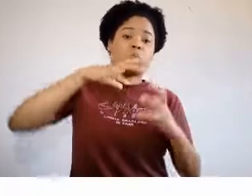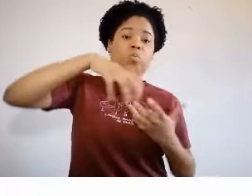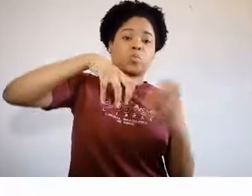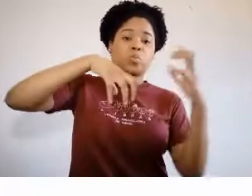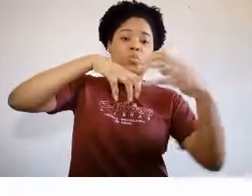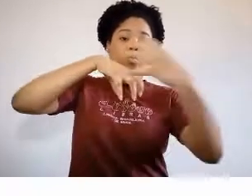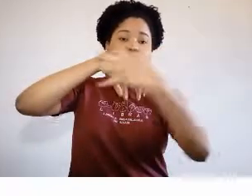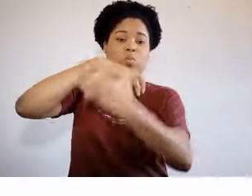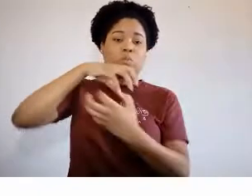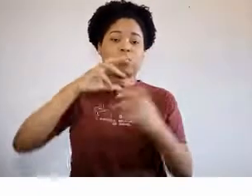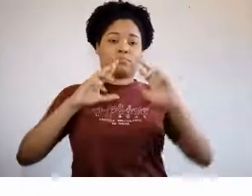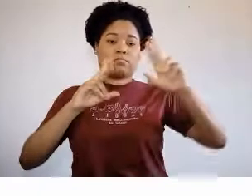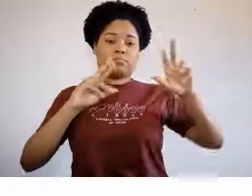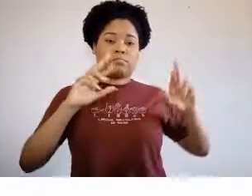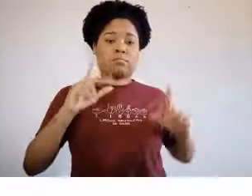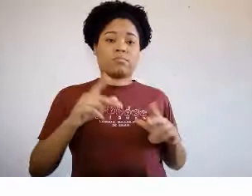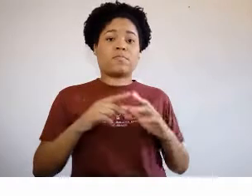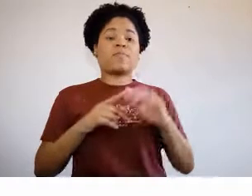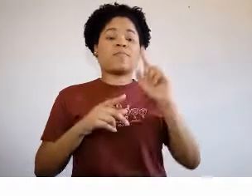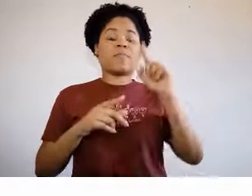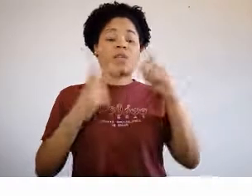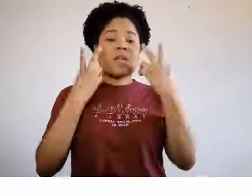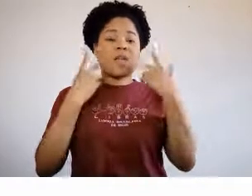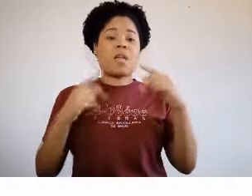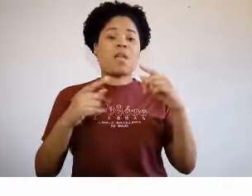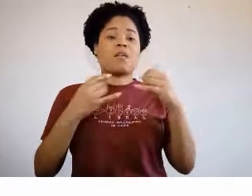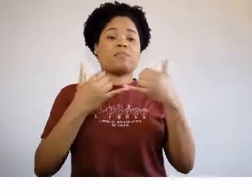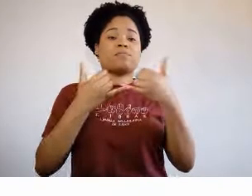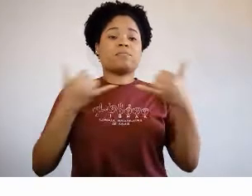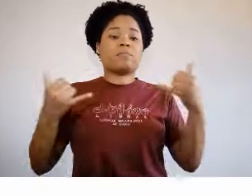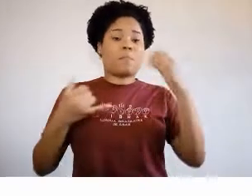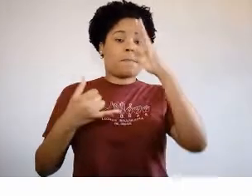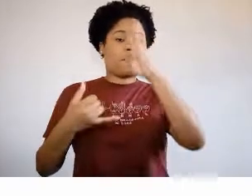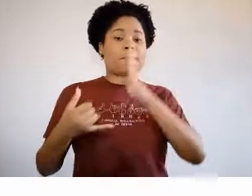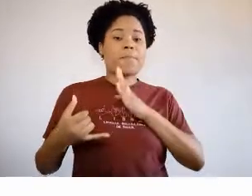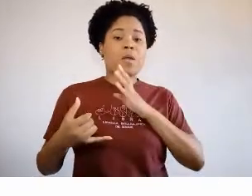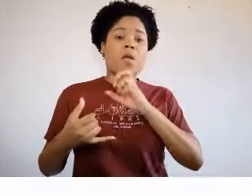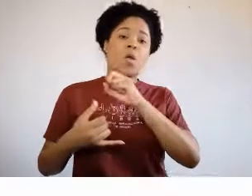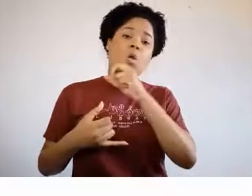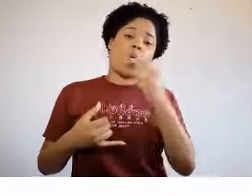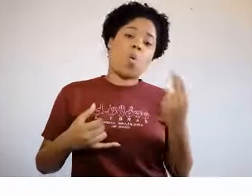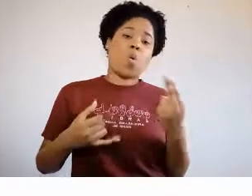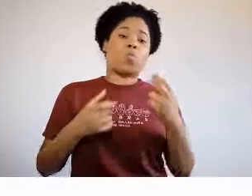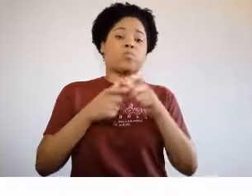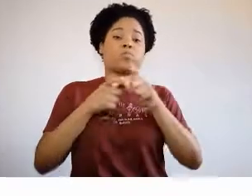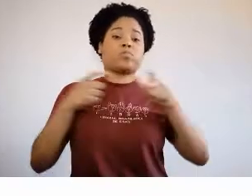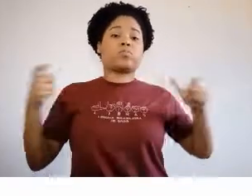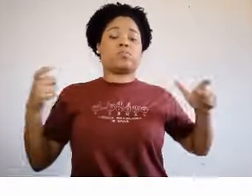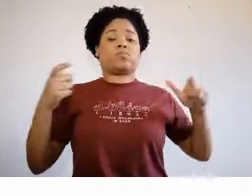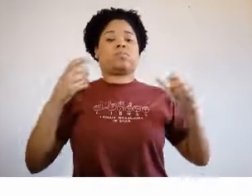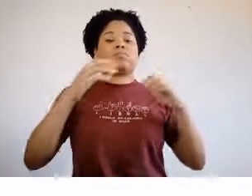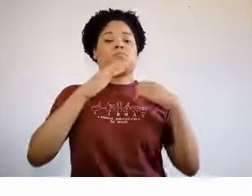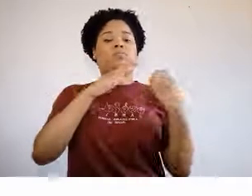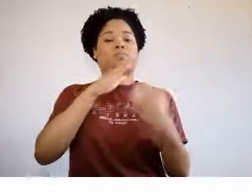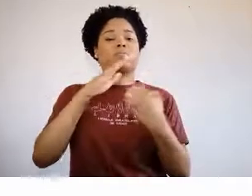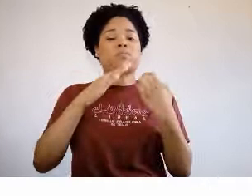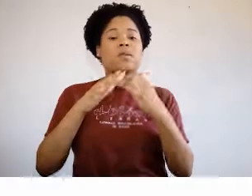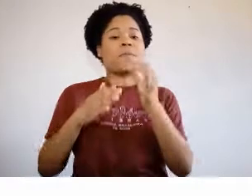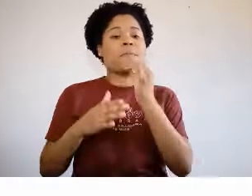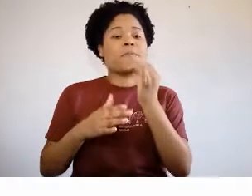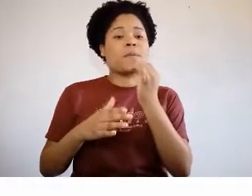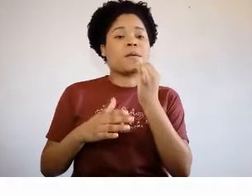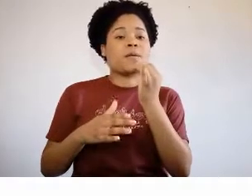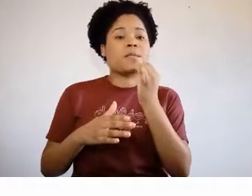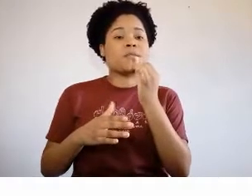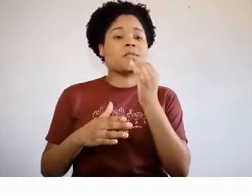até mesmo continentes diferentes. Geralmente são redes públicas ou de grandes companhias.